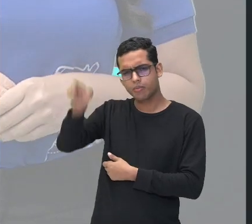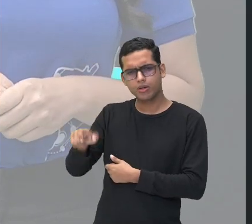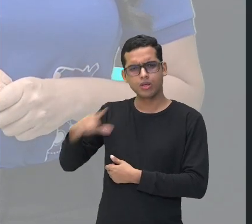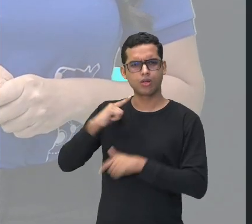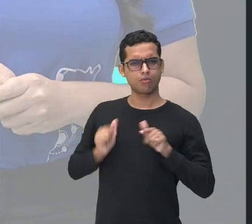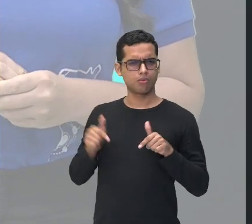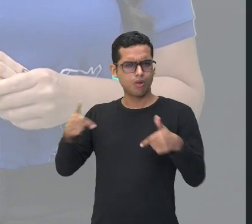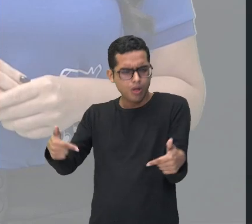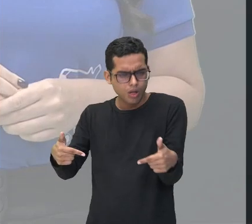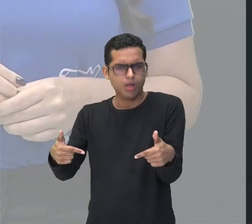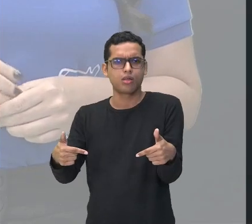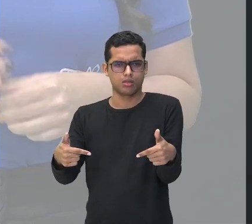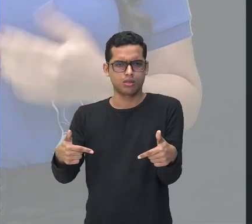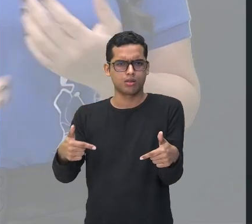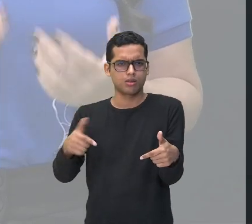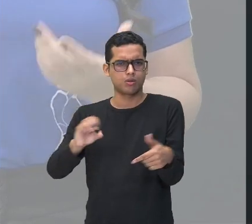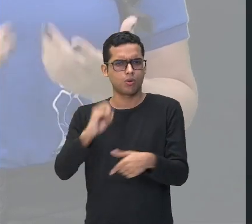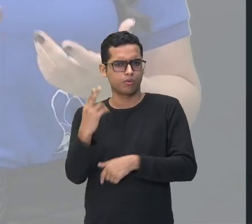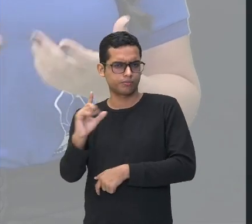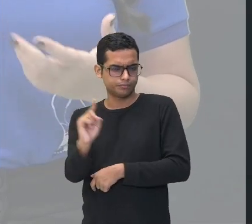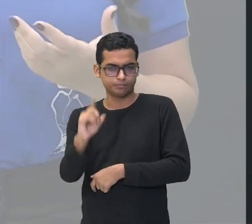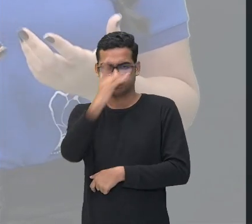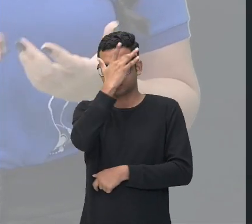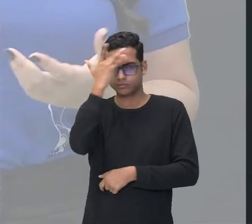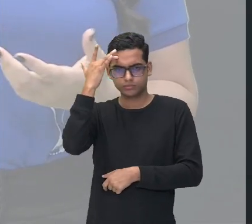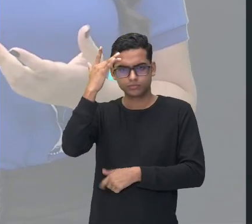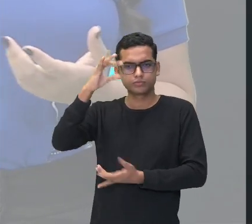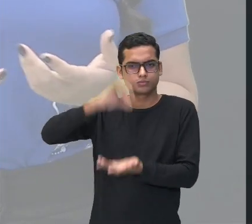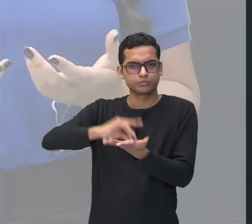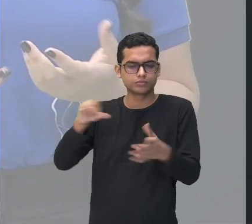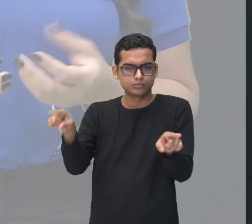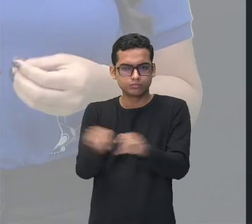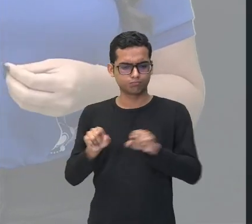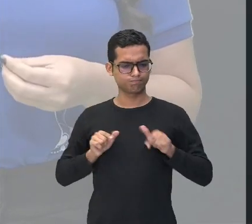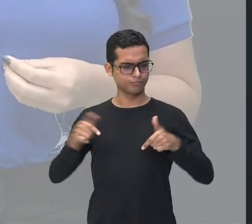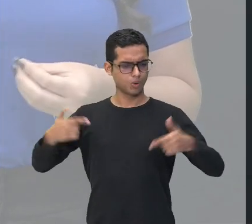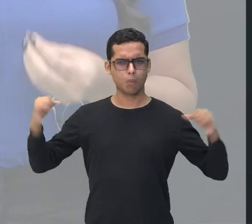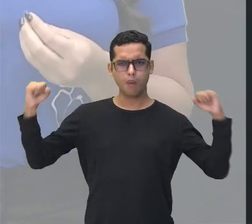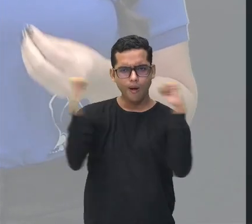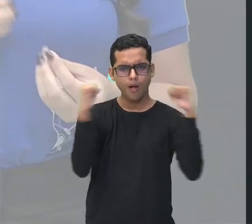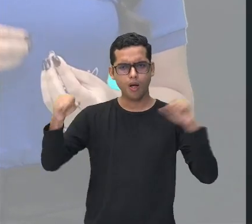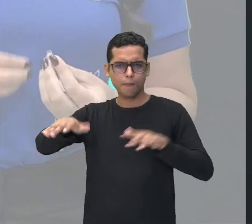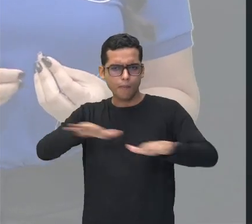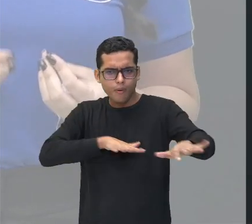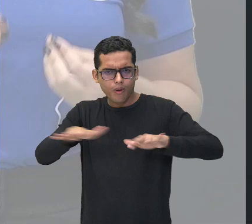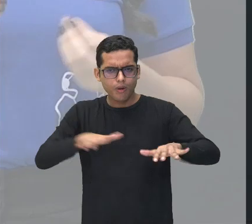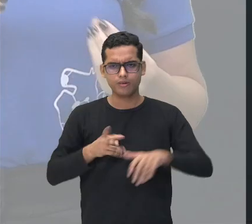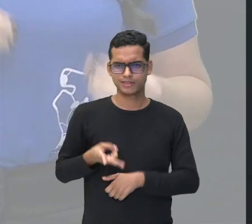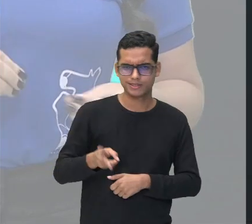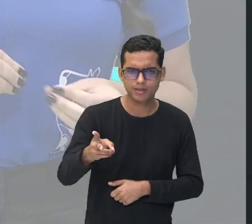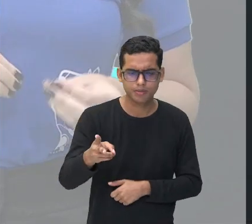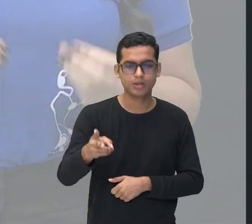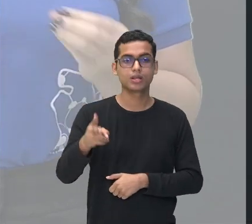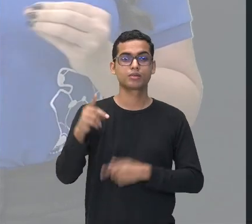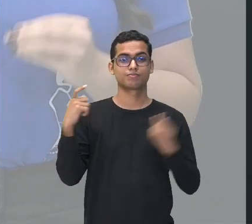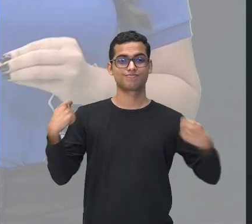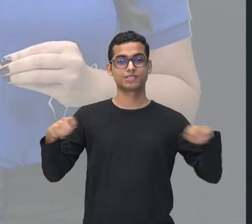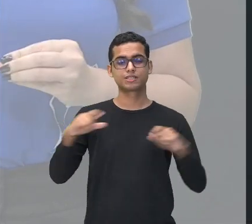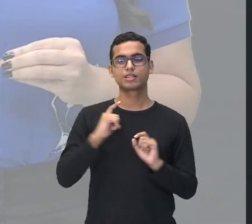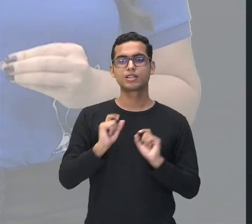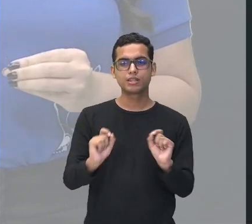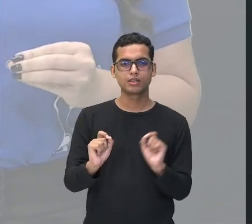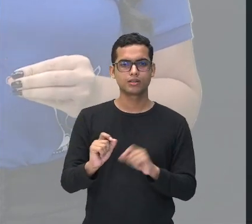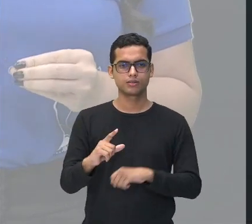Saúde, ela nos fala que para uma pessoa ser considerada ativa, ela tem que fazer pelo menos 150